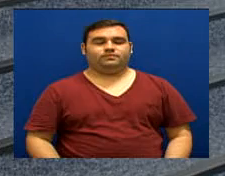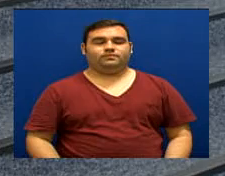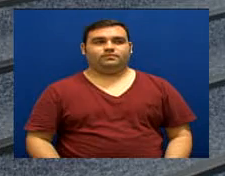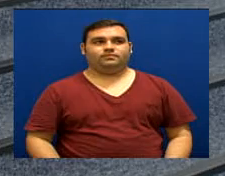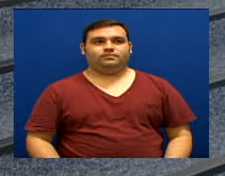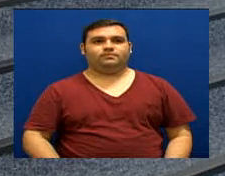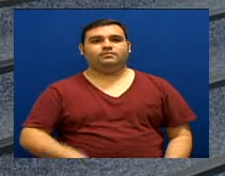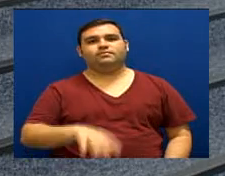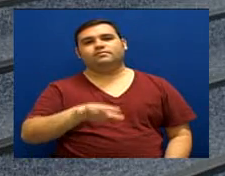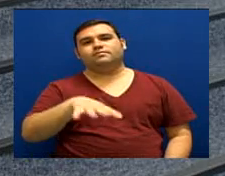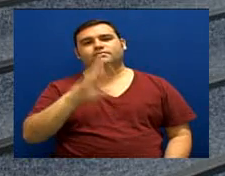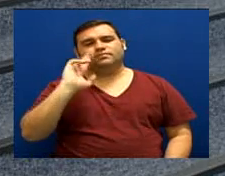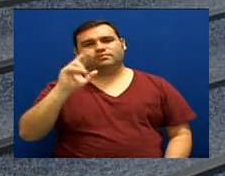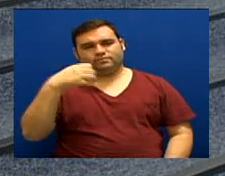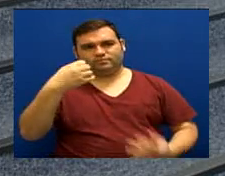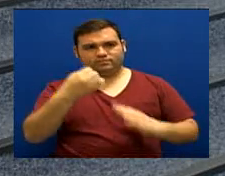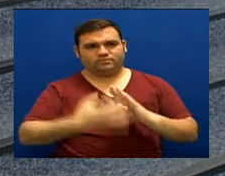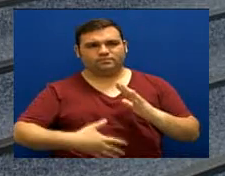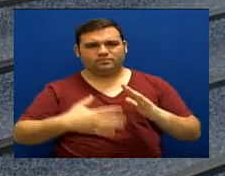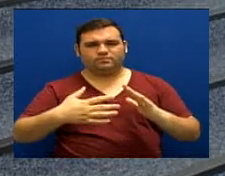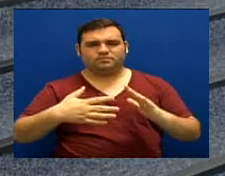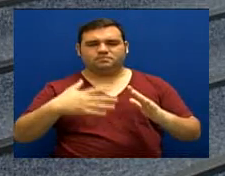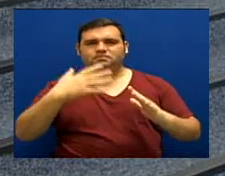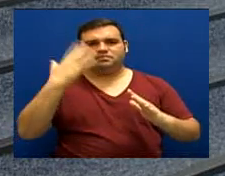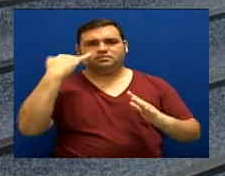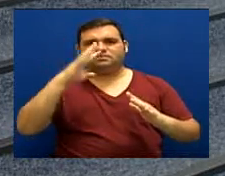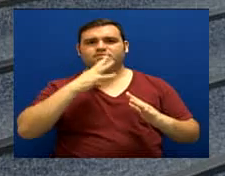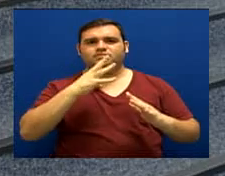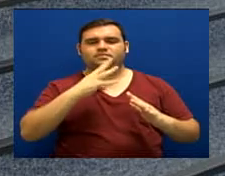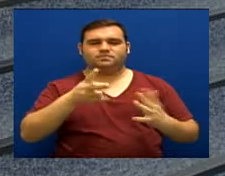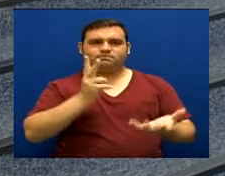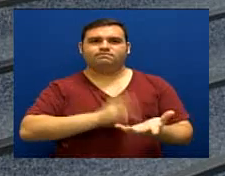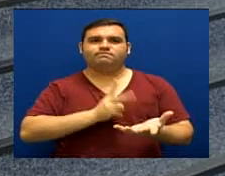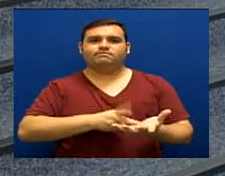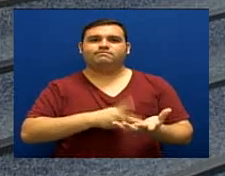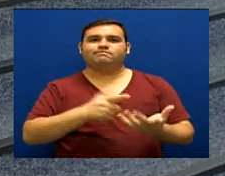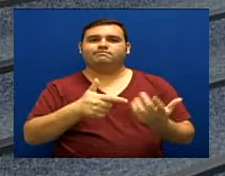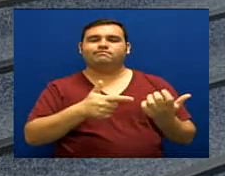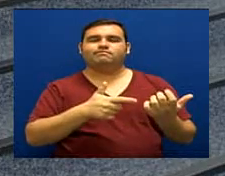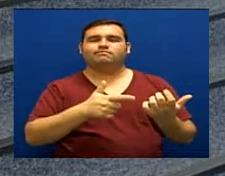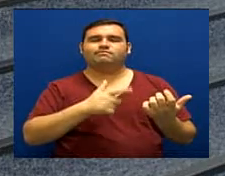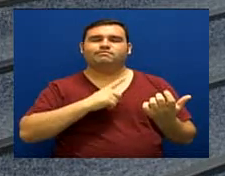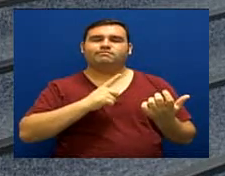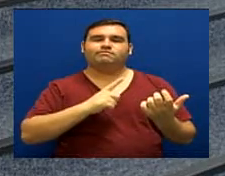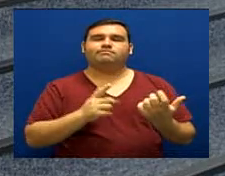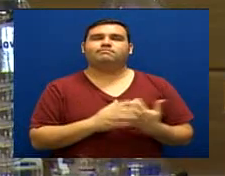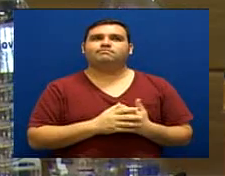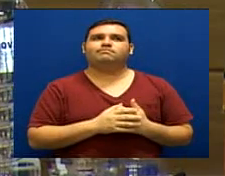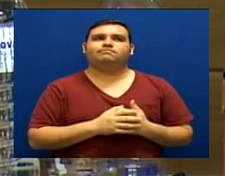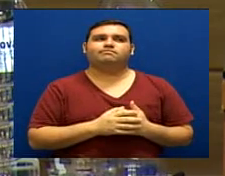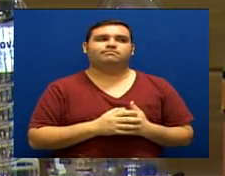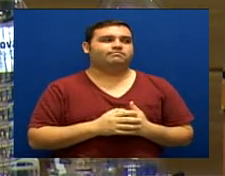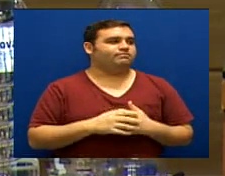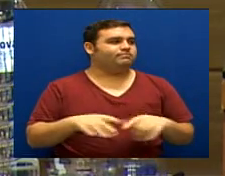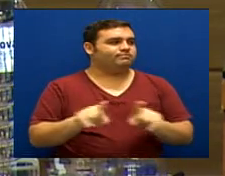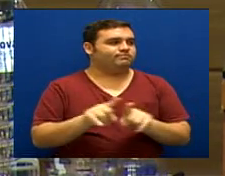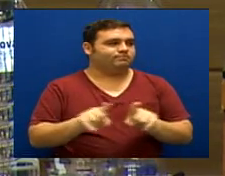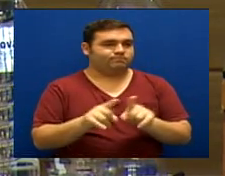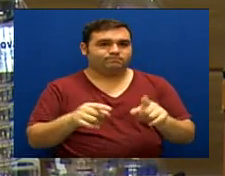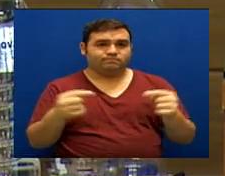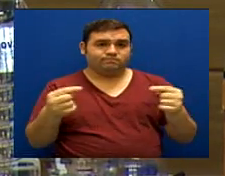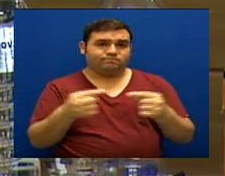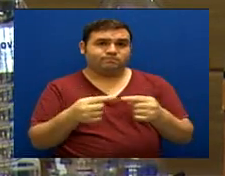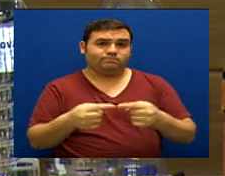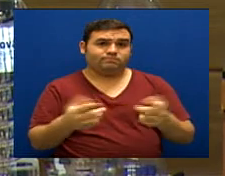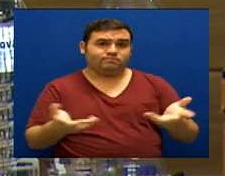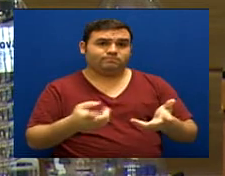eu só vou dizer o senhor fala assim mais impertinente seu sobre o assunto tendo até é vem ao encontro daquilo